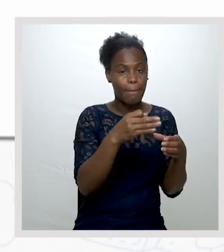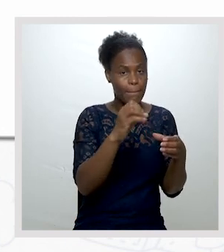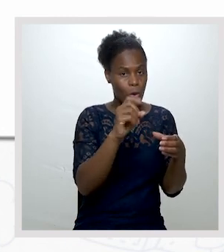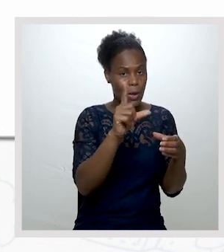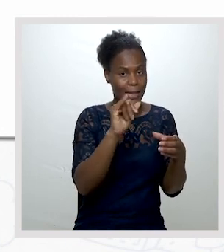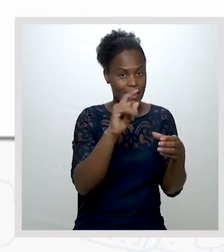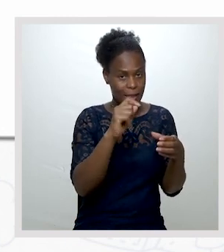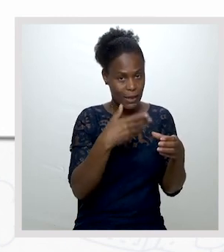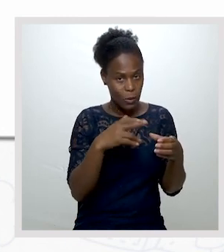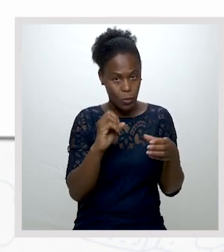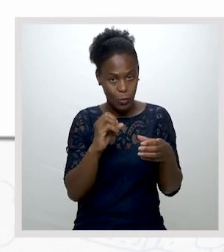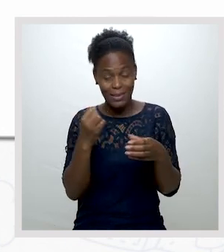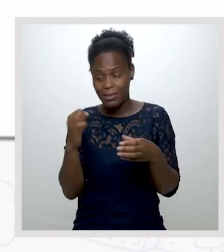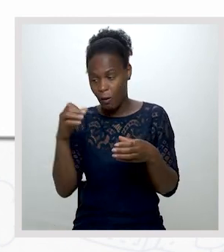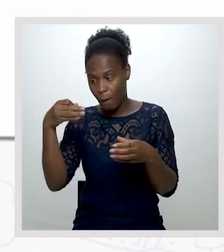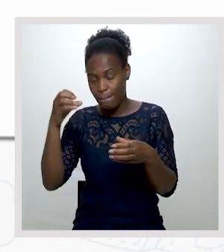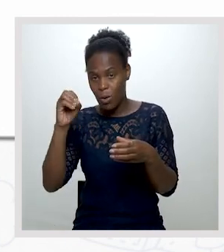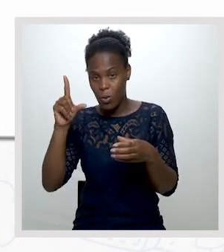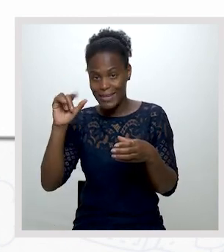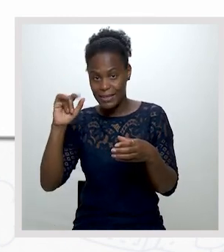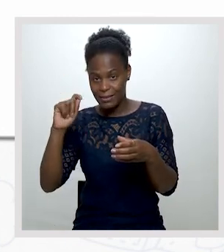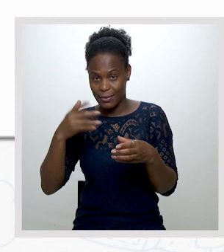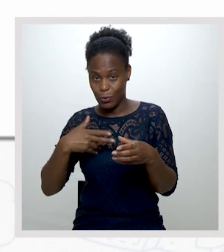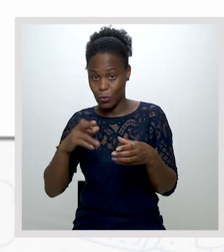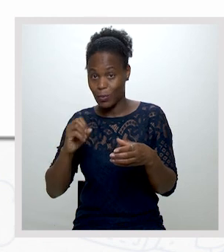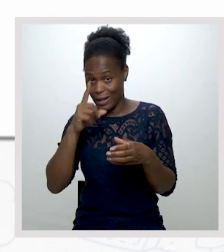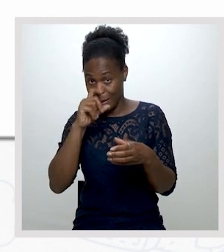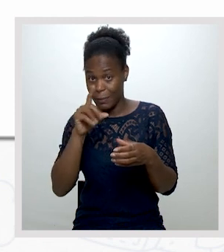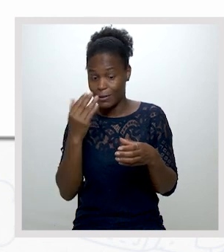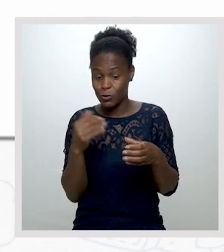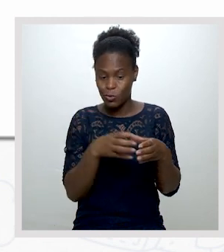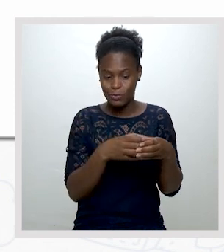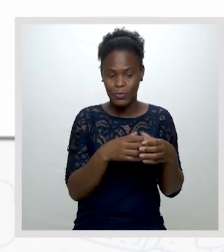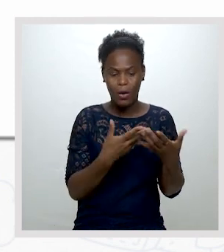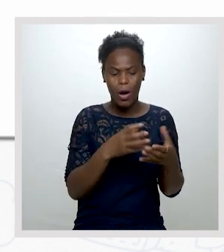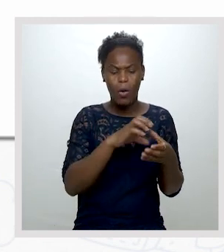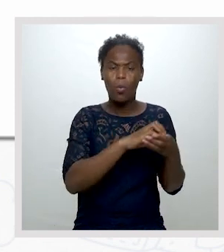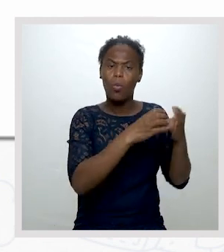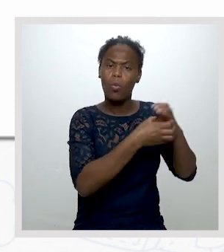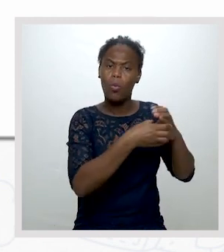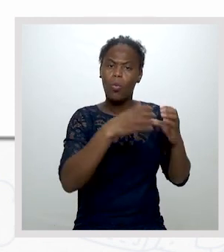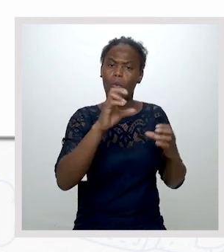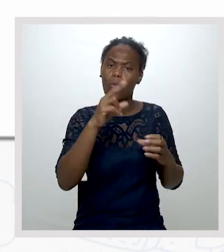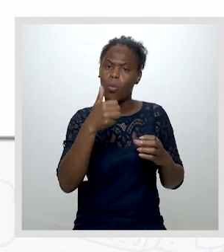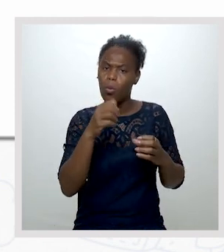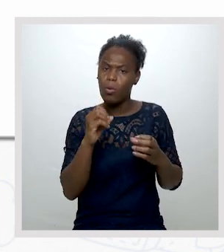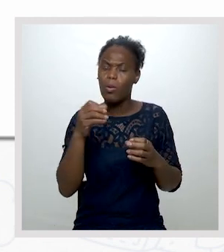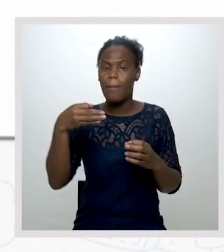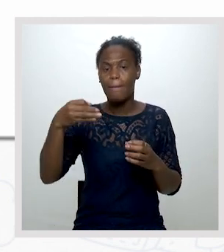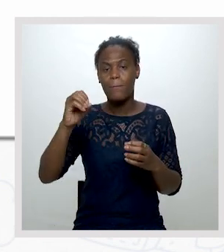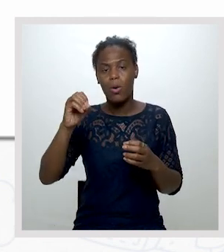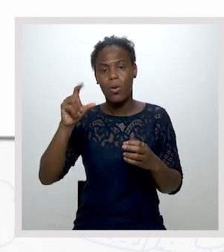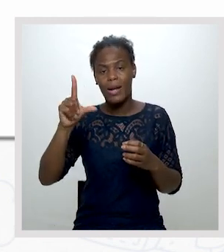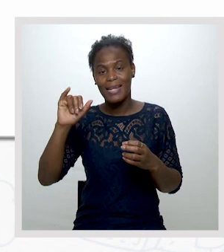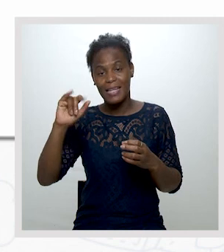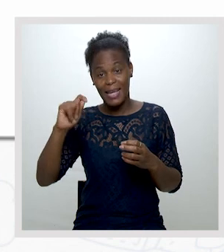se encontra o cilindro? Por último, temos o cubo é um poliedro.